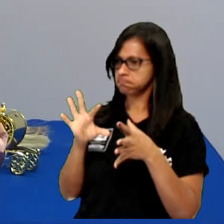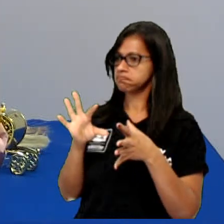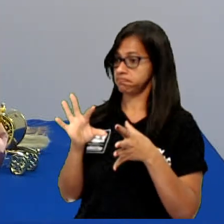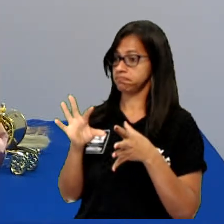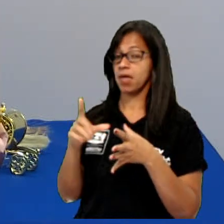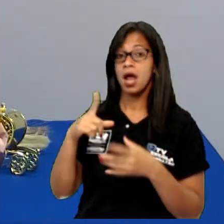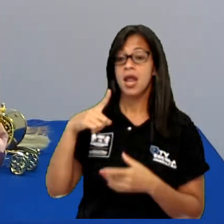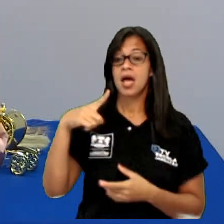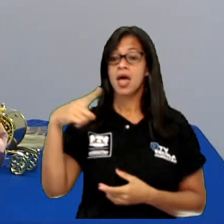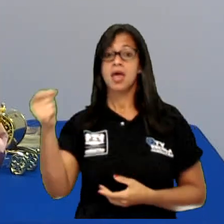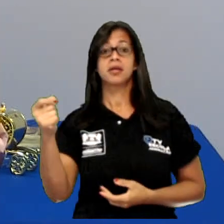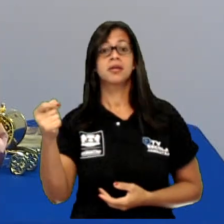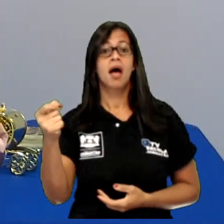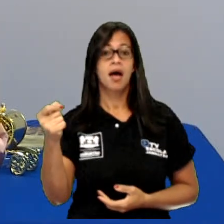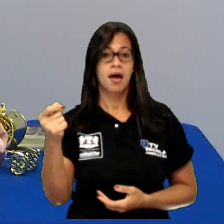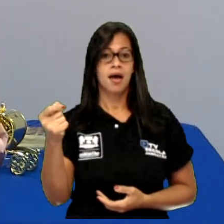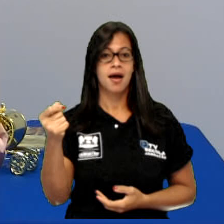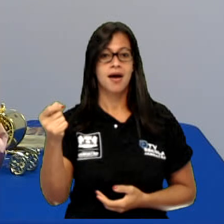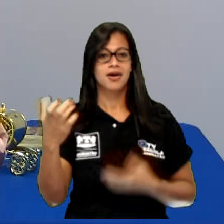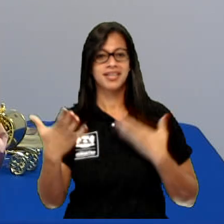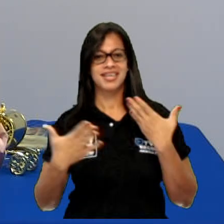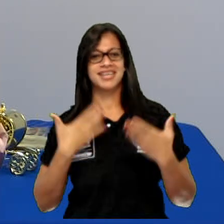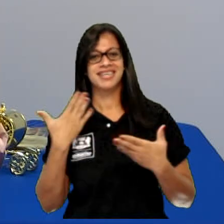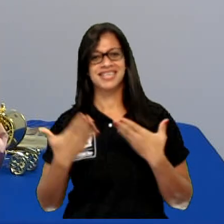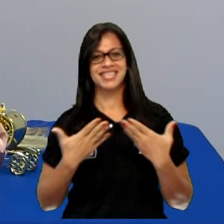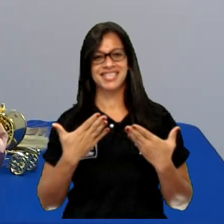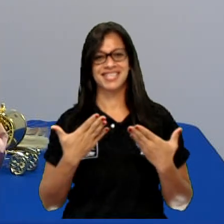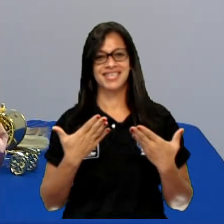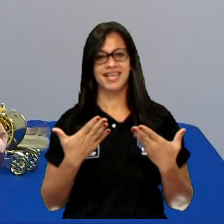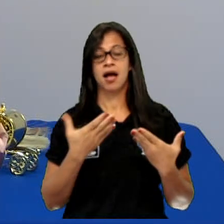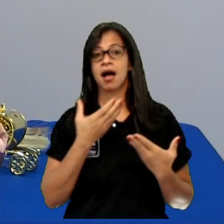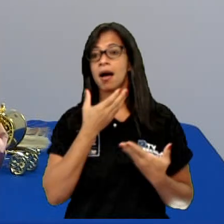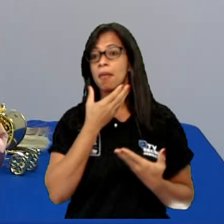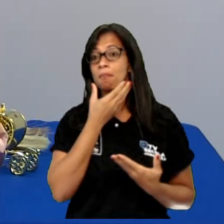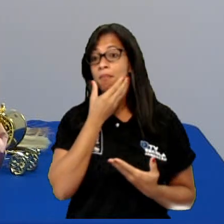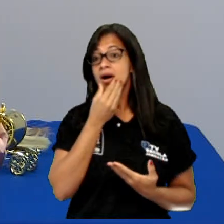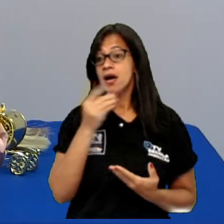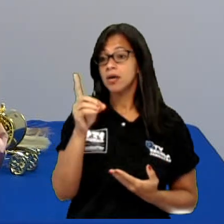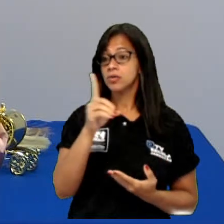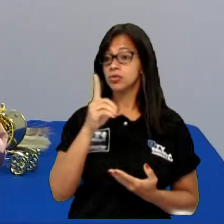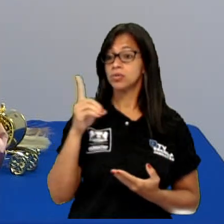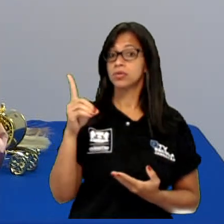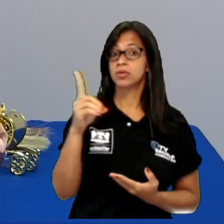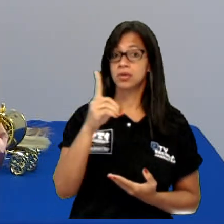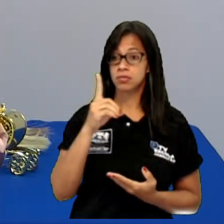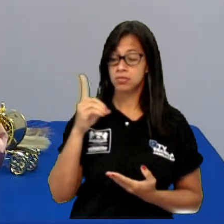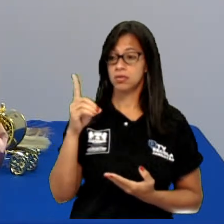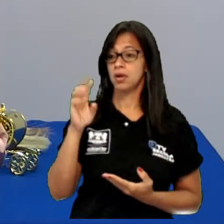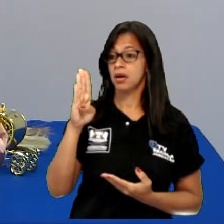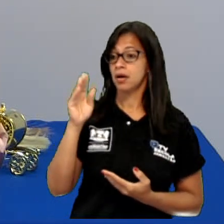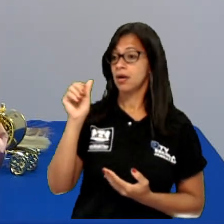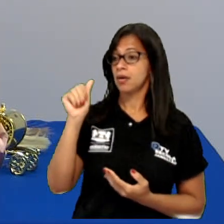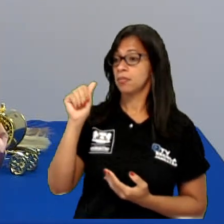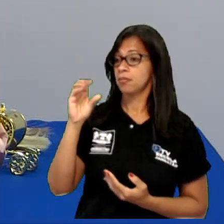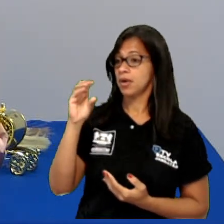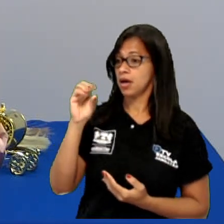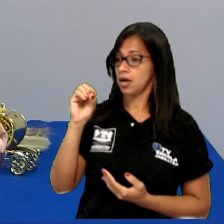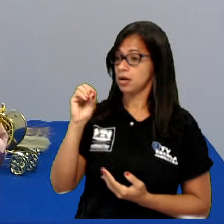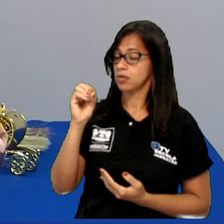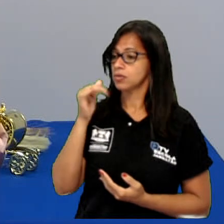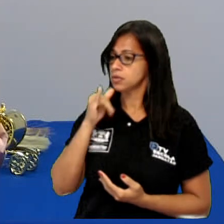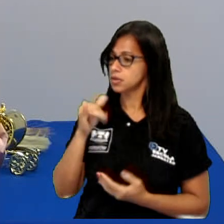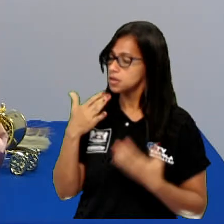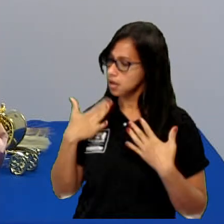satisfeito. Mas o Deus Baco disse para ele: calma, Midas, o seu dom chegará pela